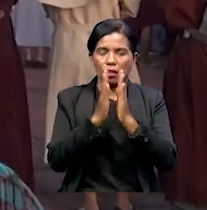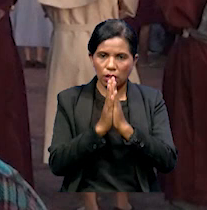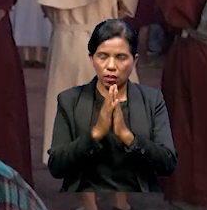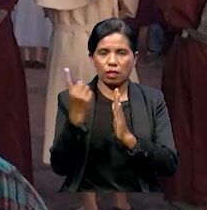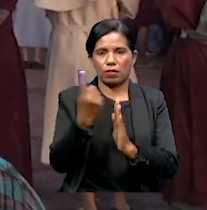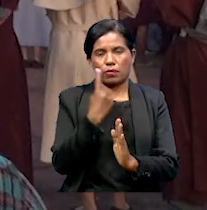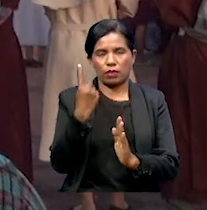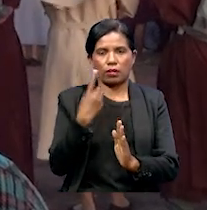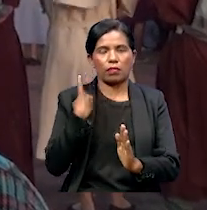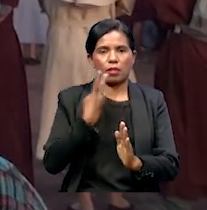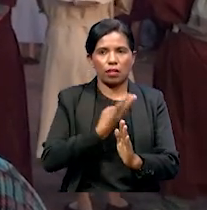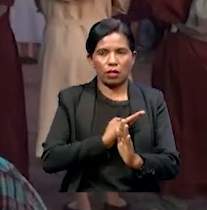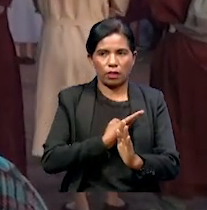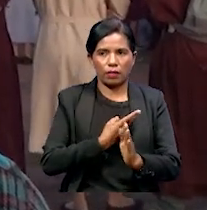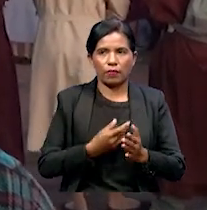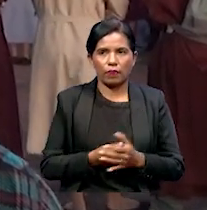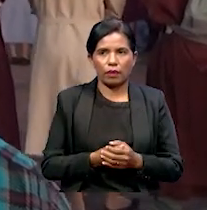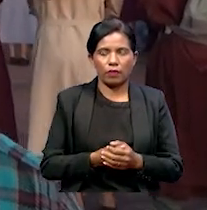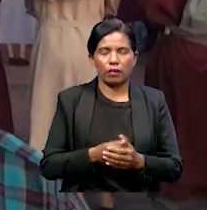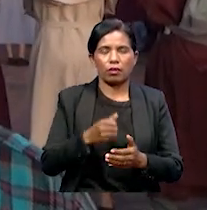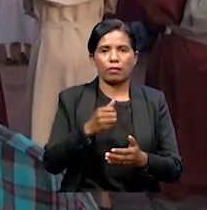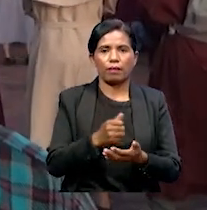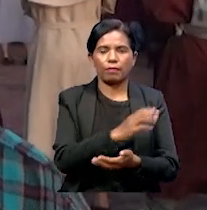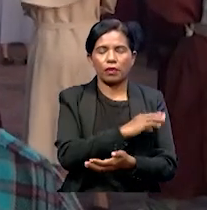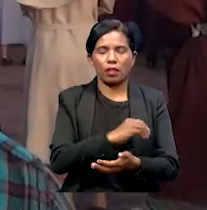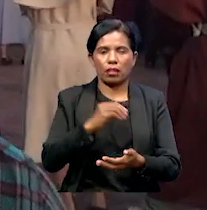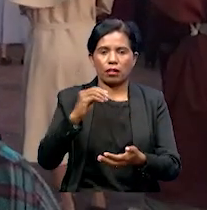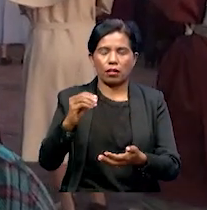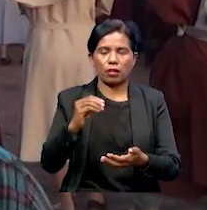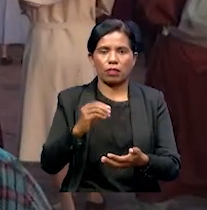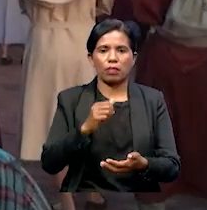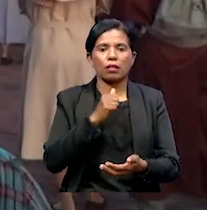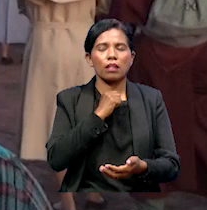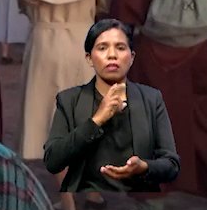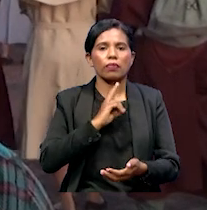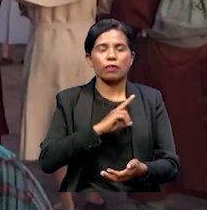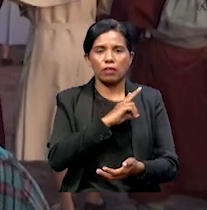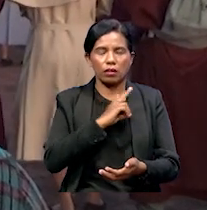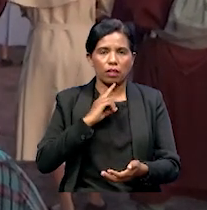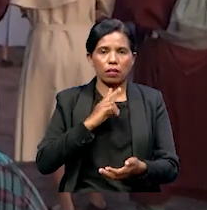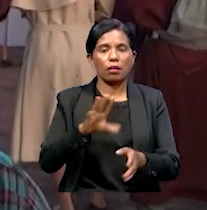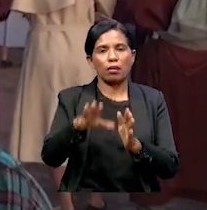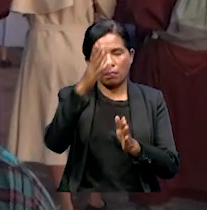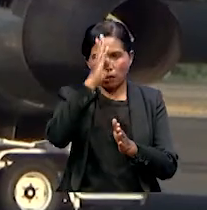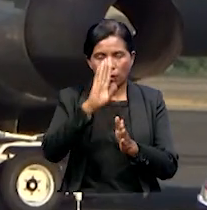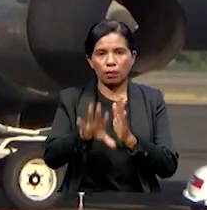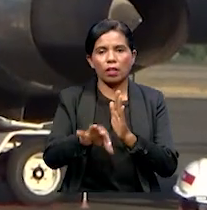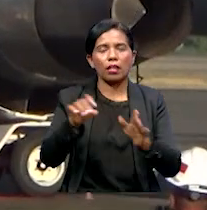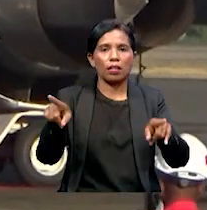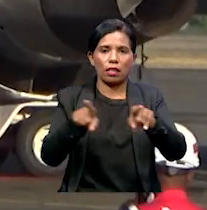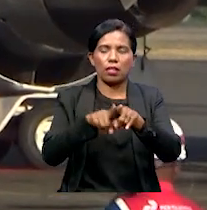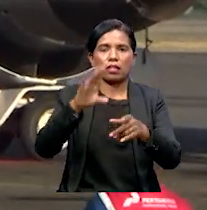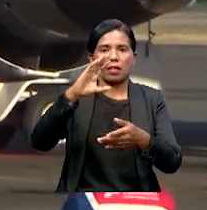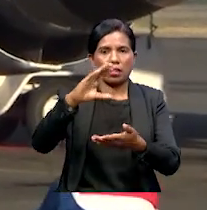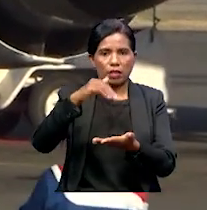dia. Eminência Dom Virgílio do Carmo, nema corre Roma que ele sai nessa nessa cardeal. Primeiro